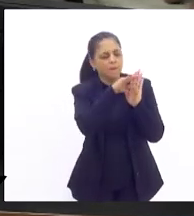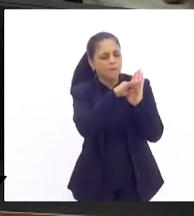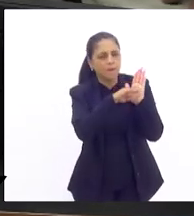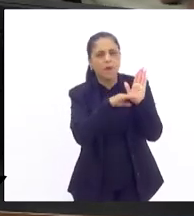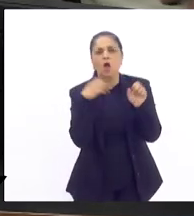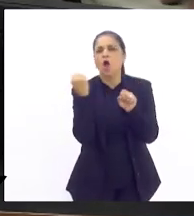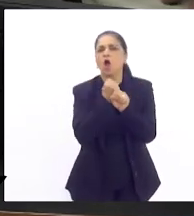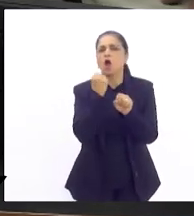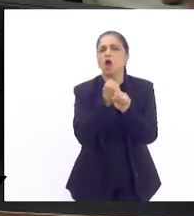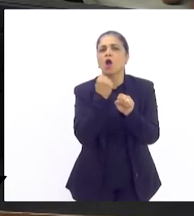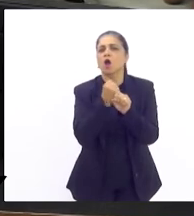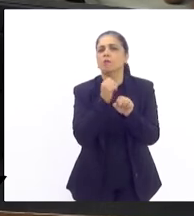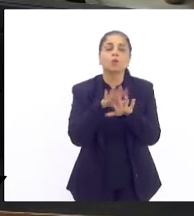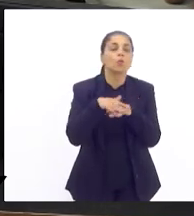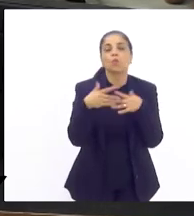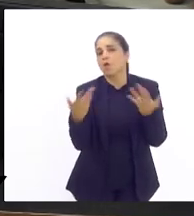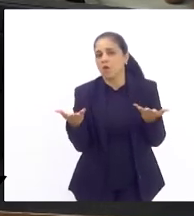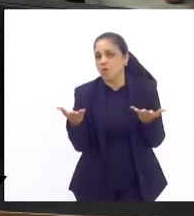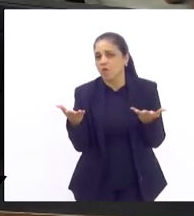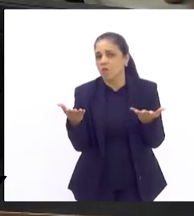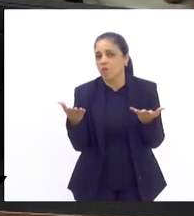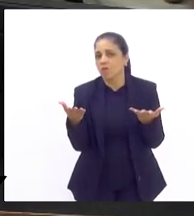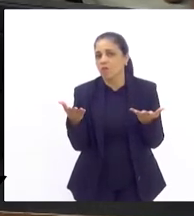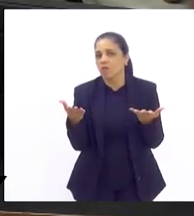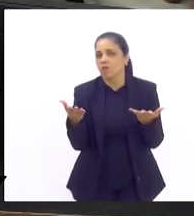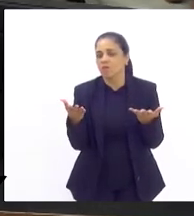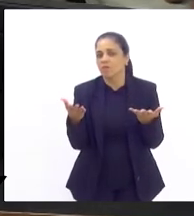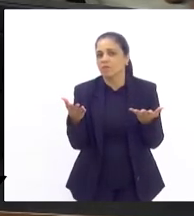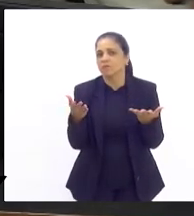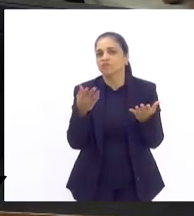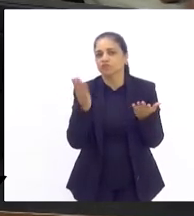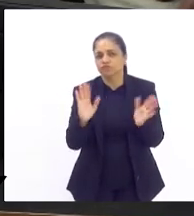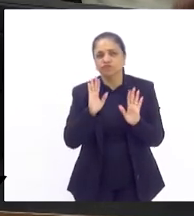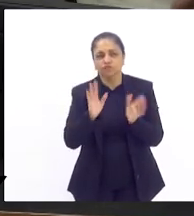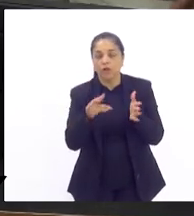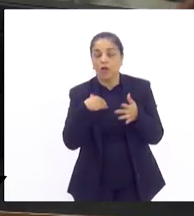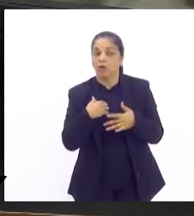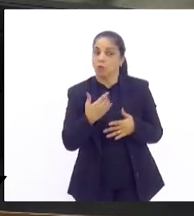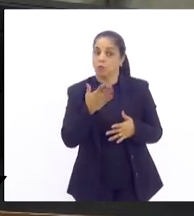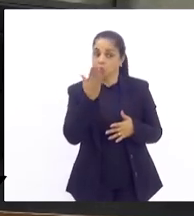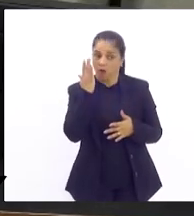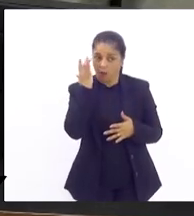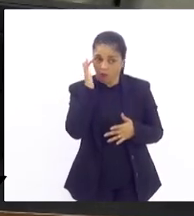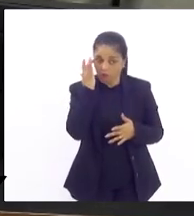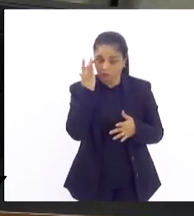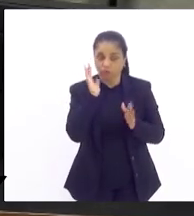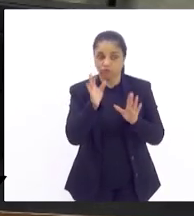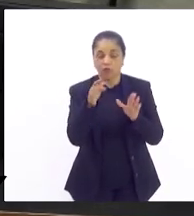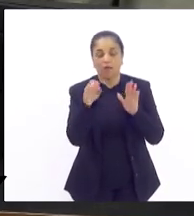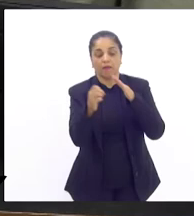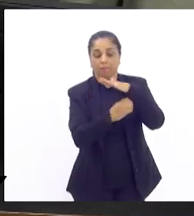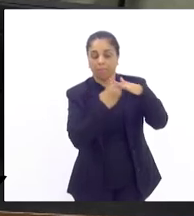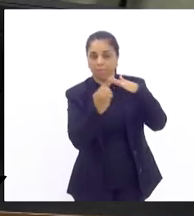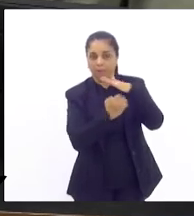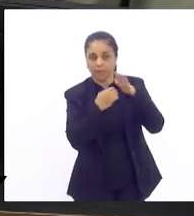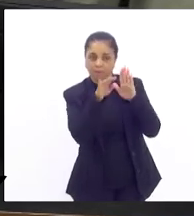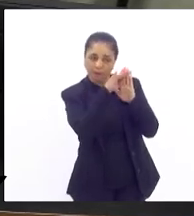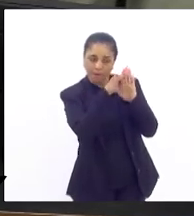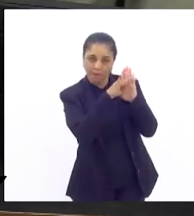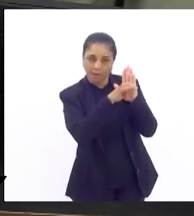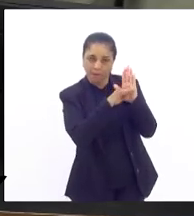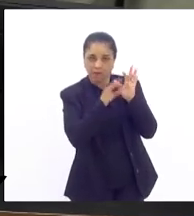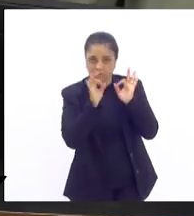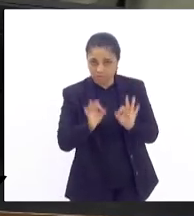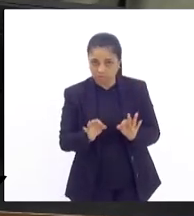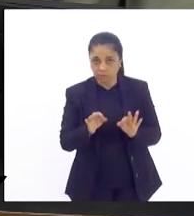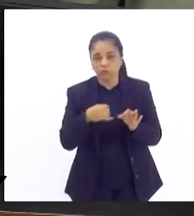irá fazer, que já está que espero que já esteja no cronograma da empresa, para melhorar o abastecimento de água nos morros de São